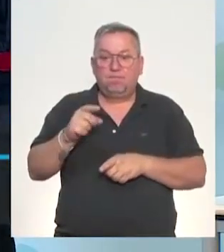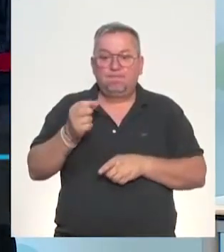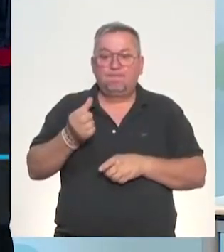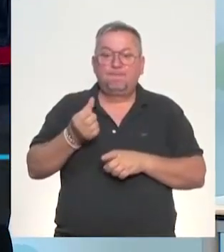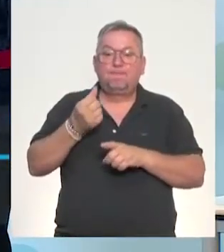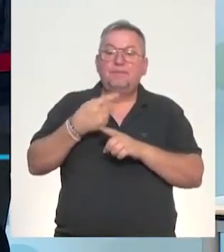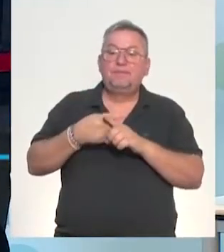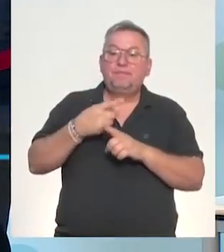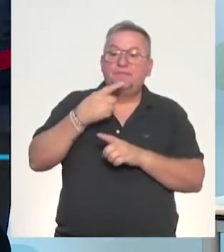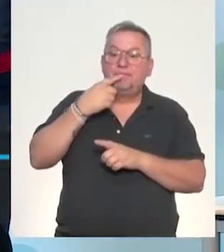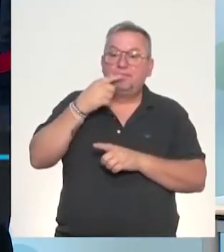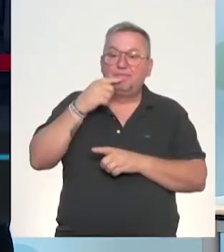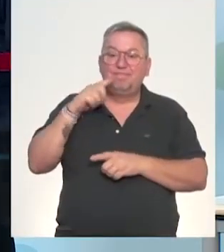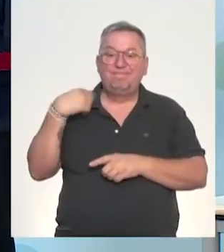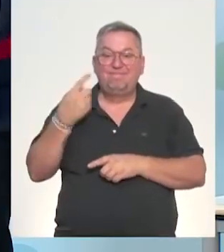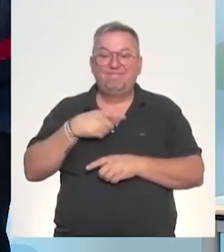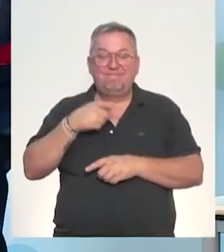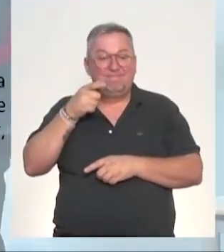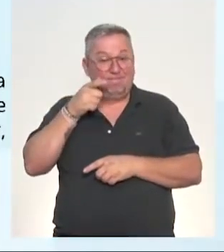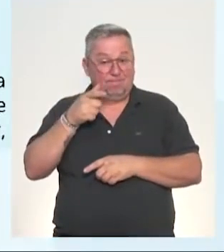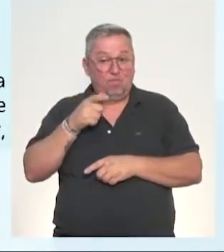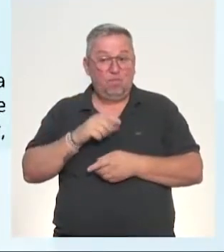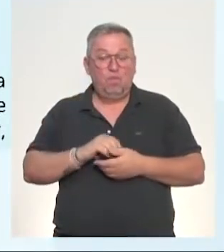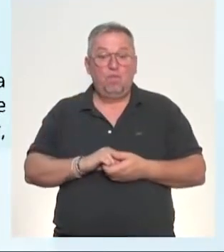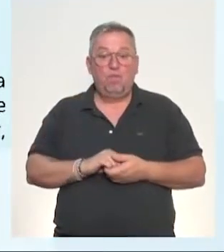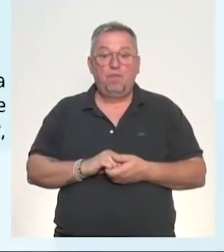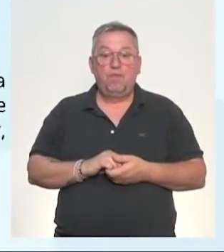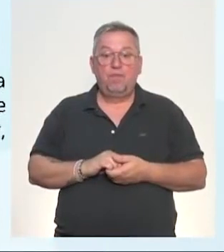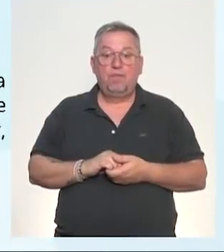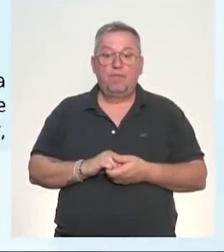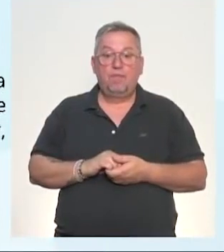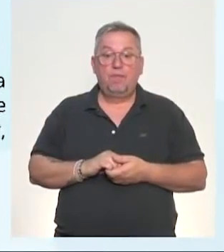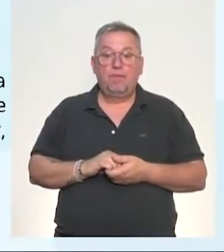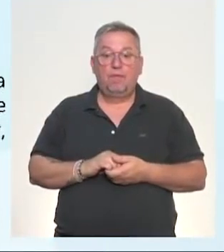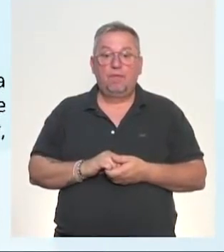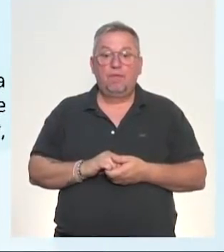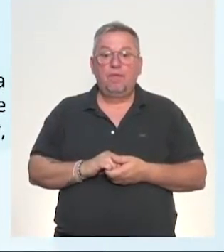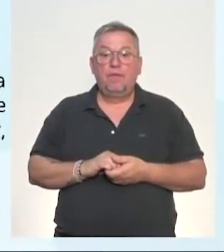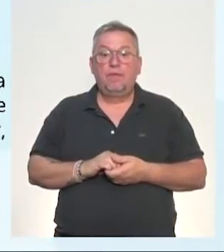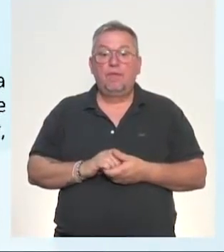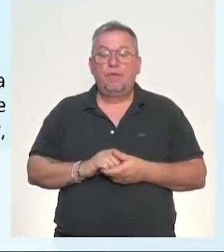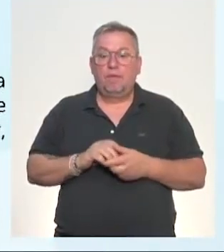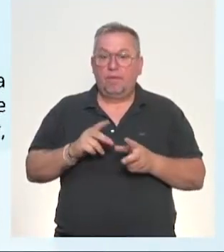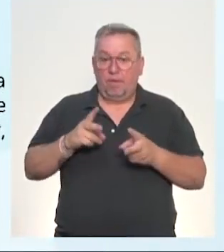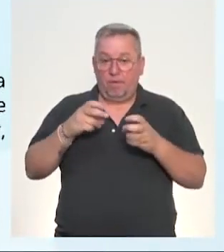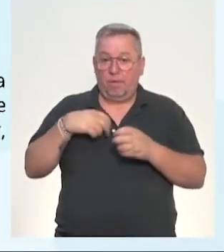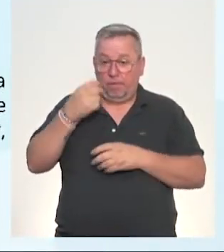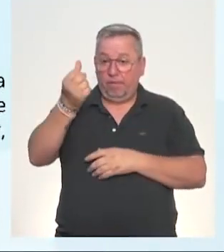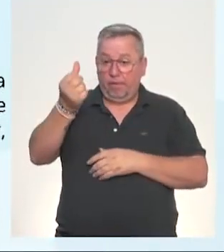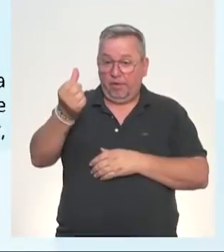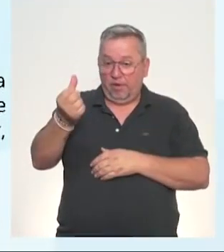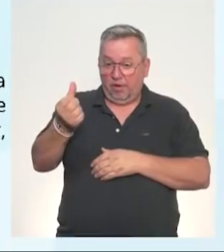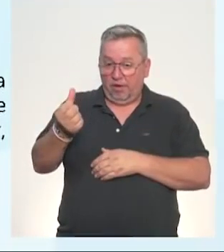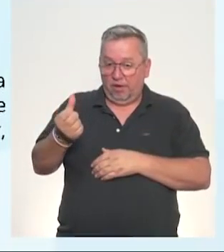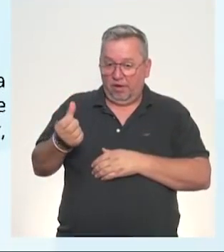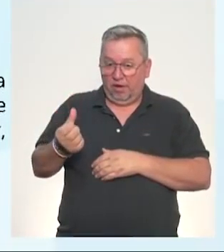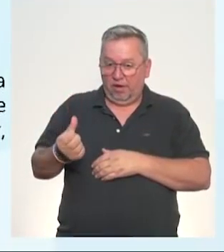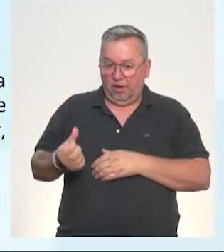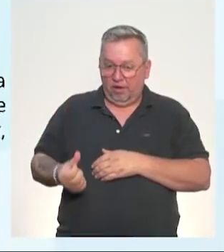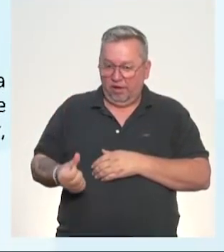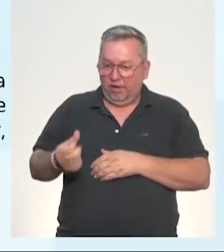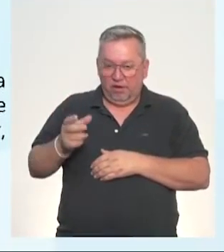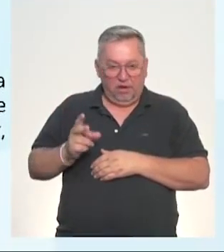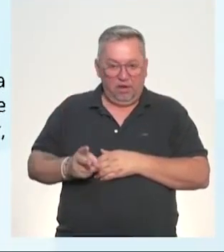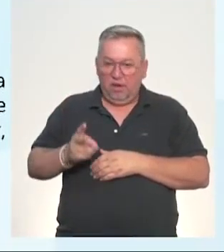em vermelho aí que a gente colocou. Logo, tá vendo? Perceba que o 6 ele vai se repetir e